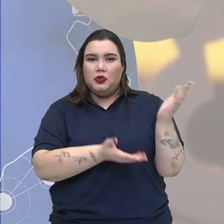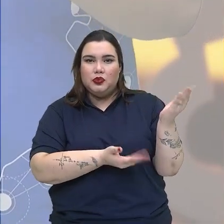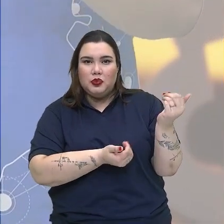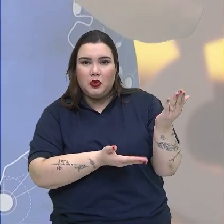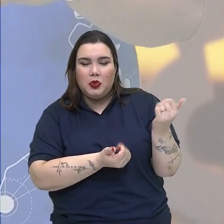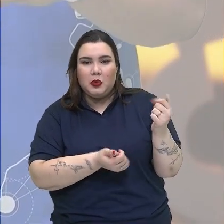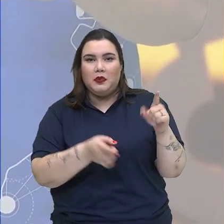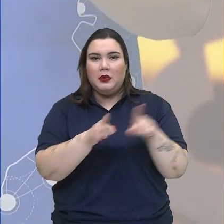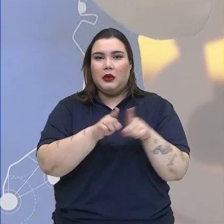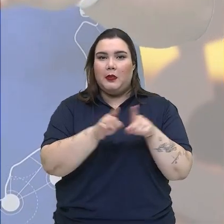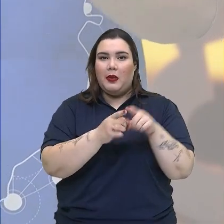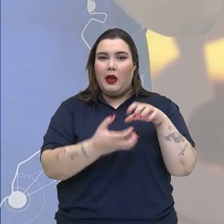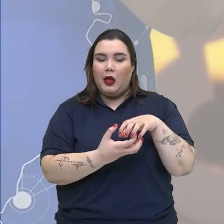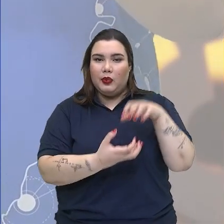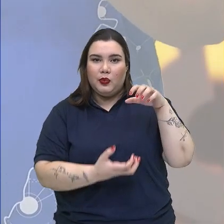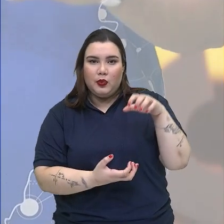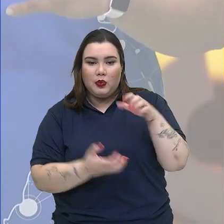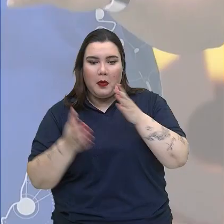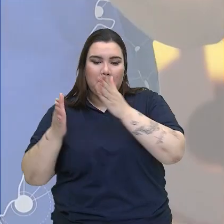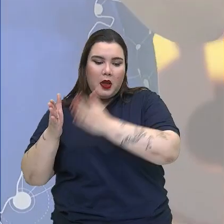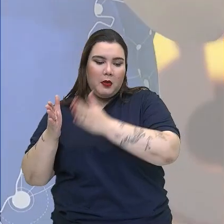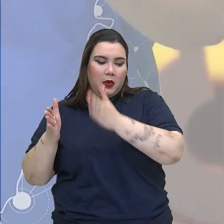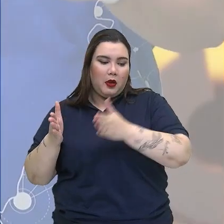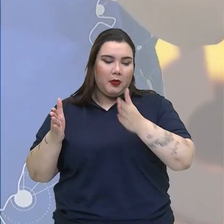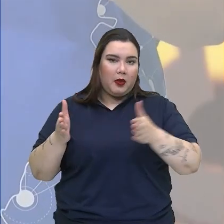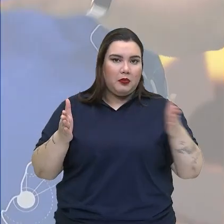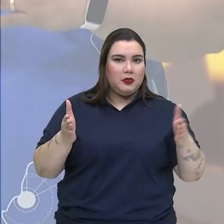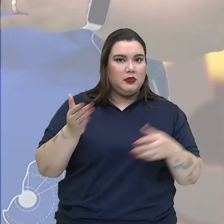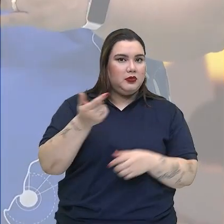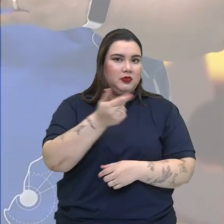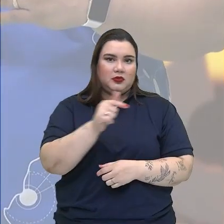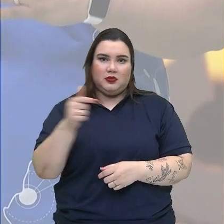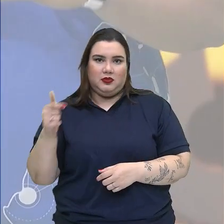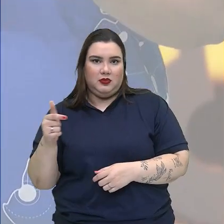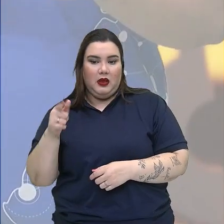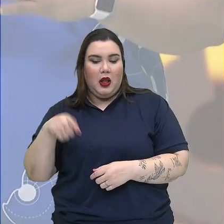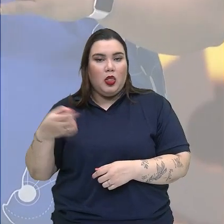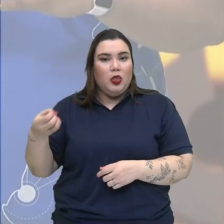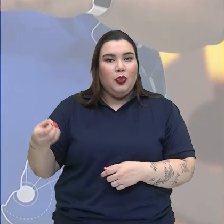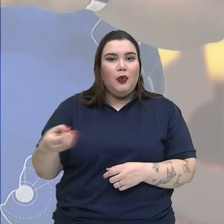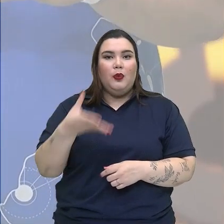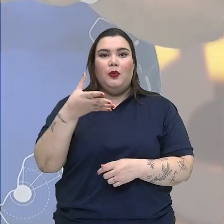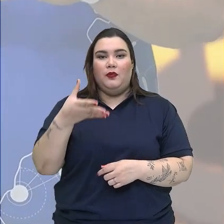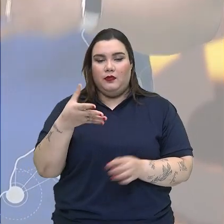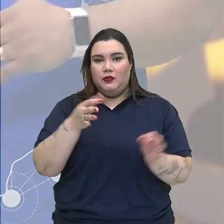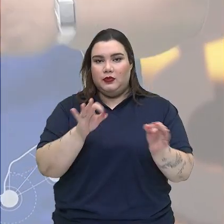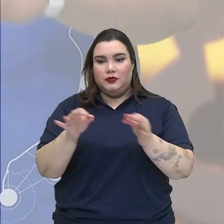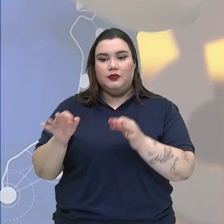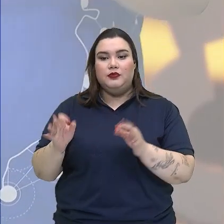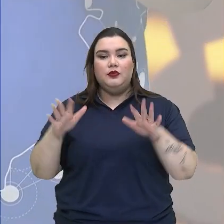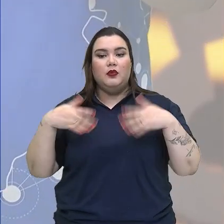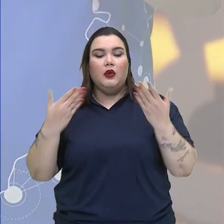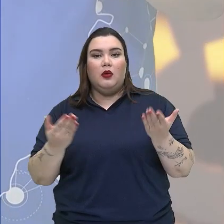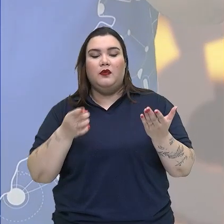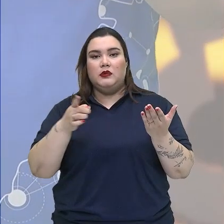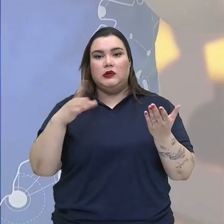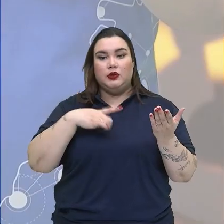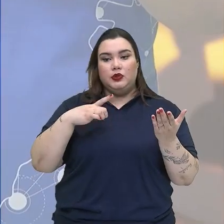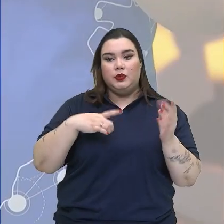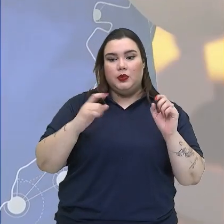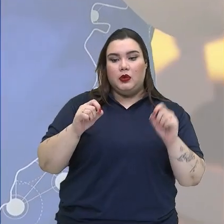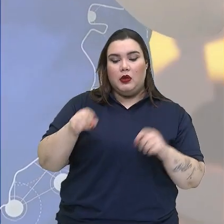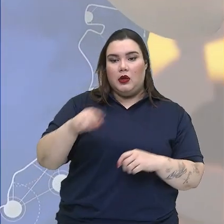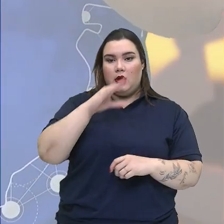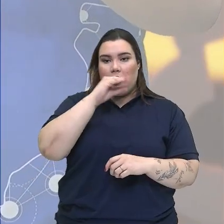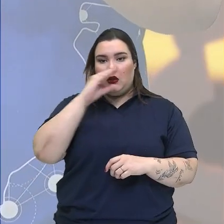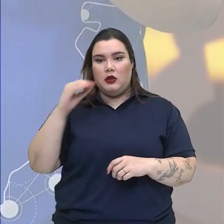relativamente, historicamente falando, é um conceito muito novo, tá bom? Então você tinha a criança que passava